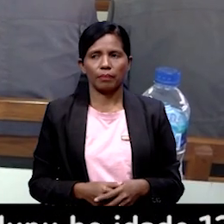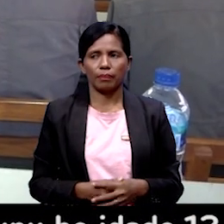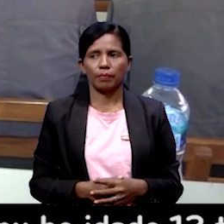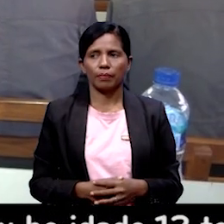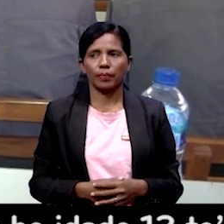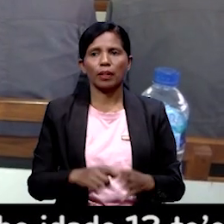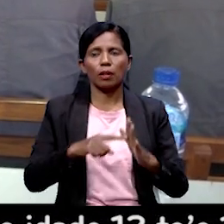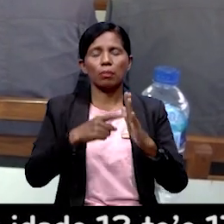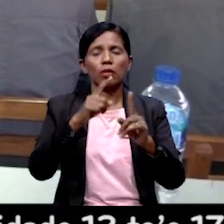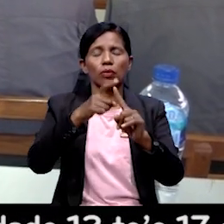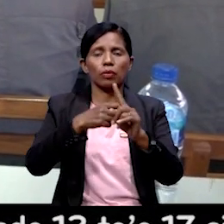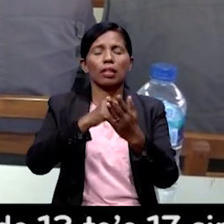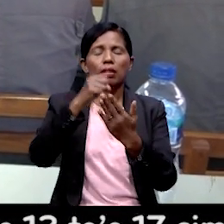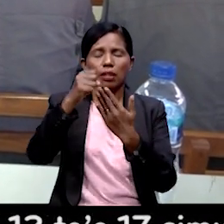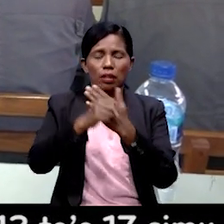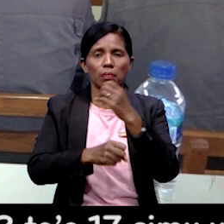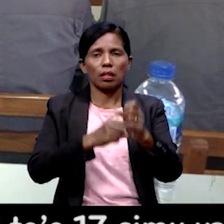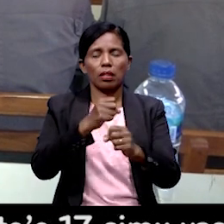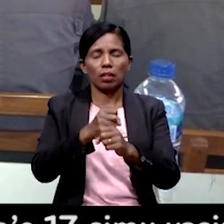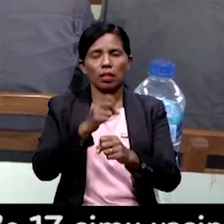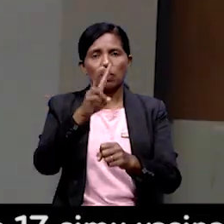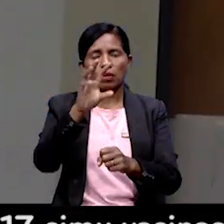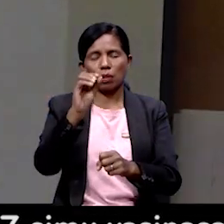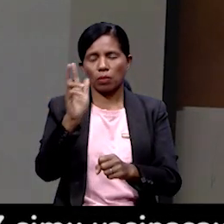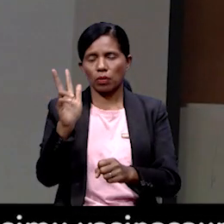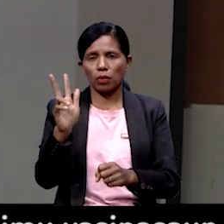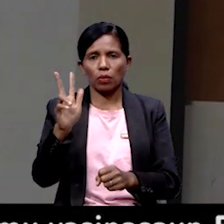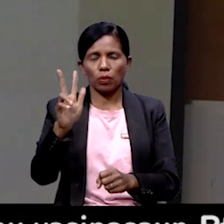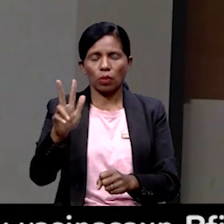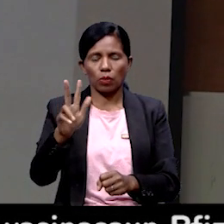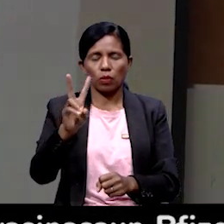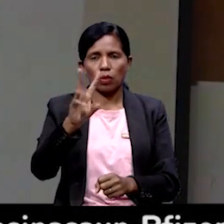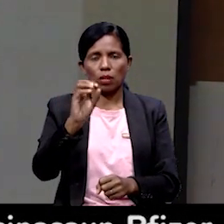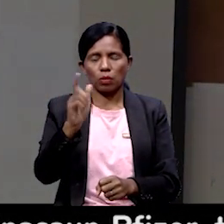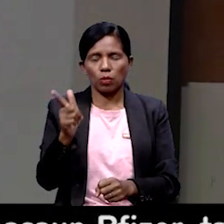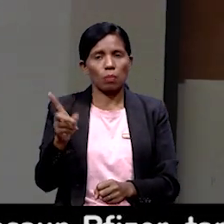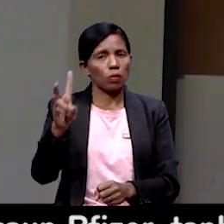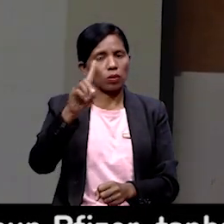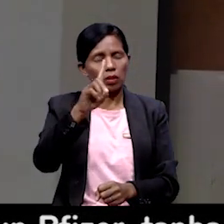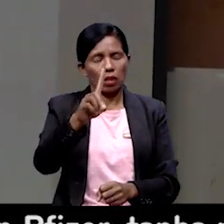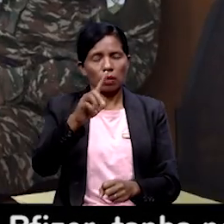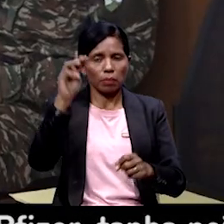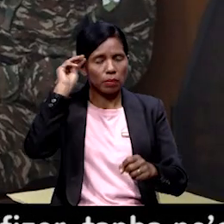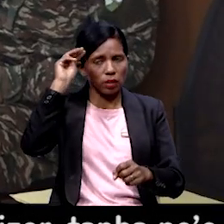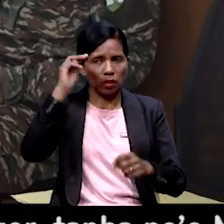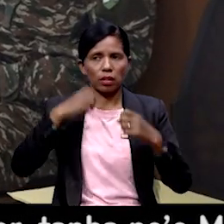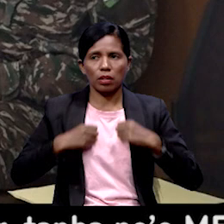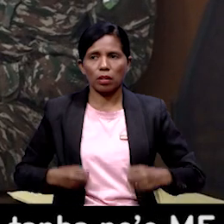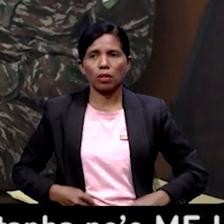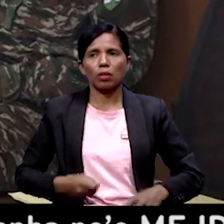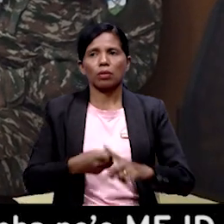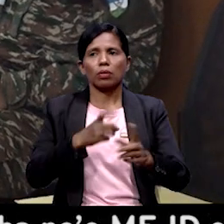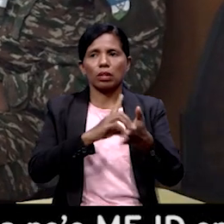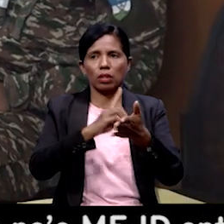Hahu husi fulan Setembru tinan rihun rua tolu to fulan Setembru tinan rihun rua rua nulu resingida. Ministeriu Saudi lihusi